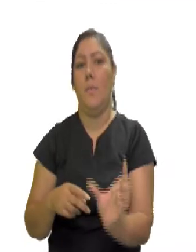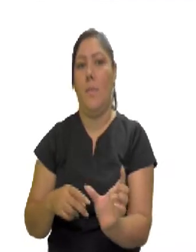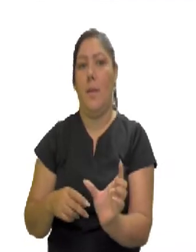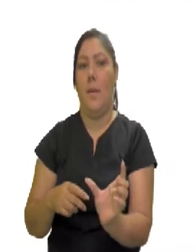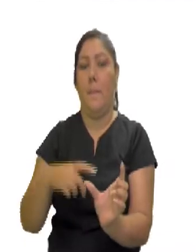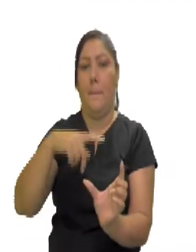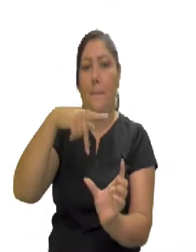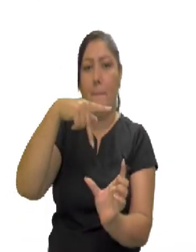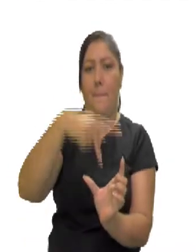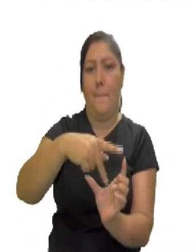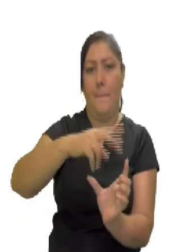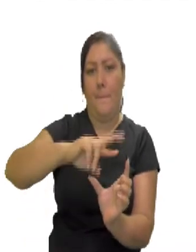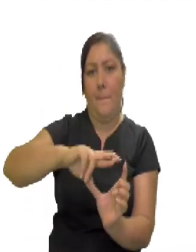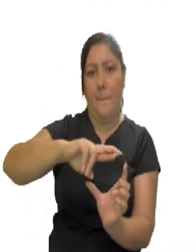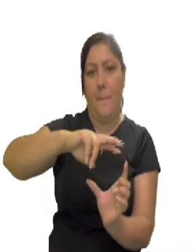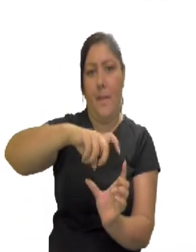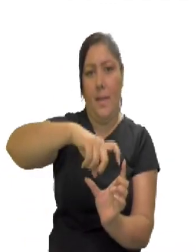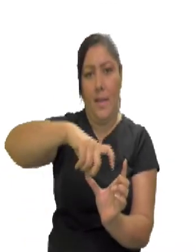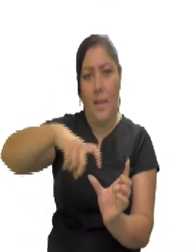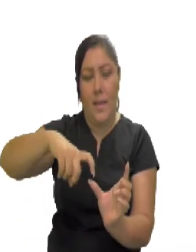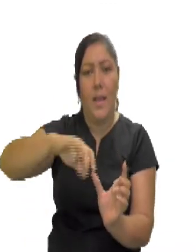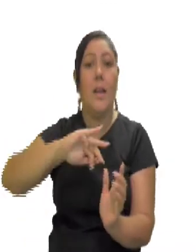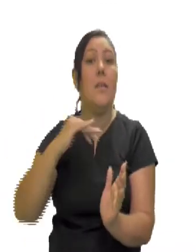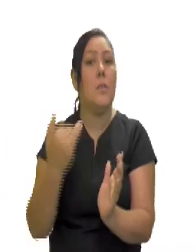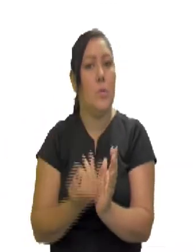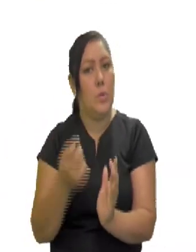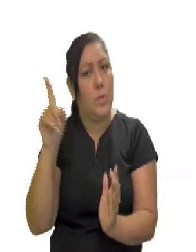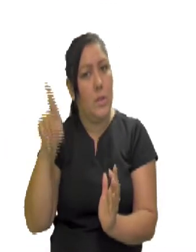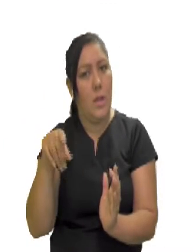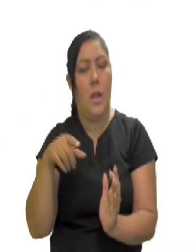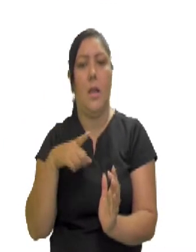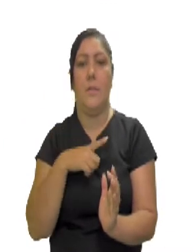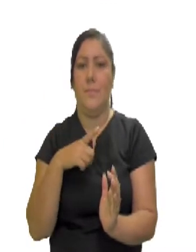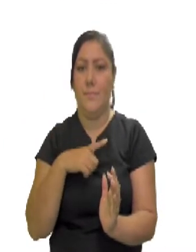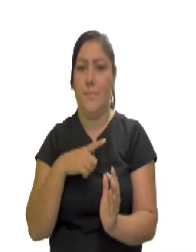proparoxítonas. Todas elas são acentuadas.